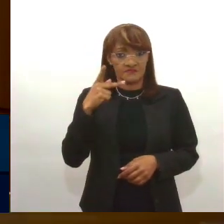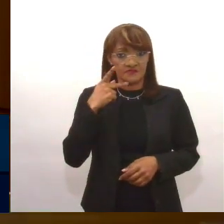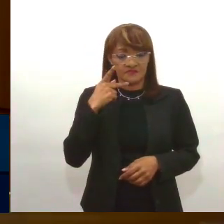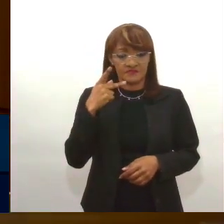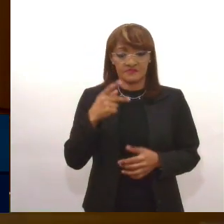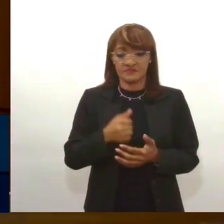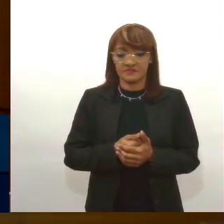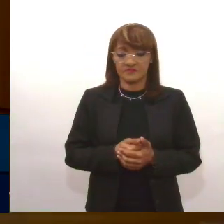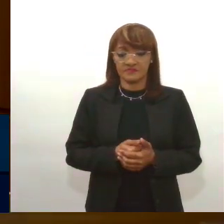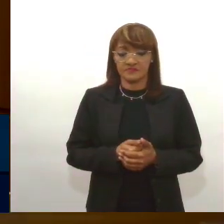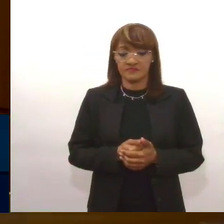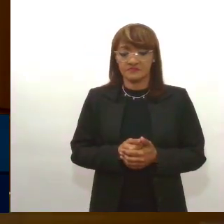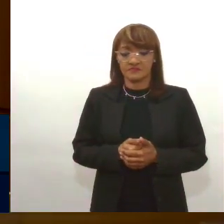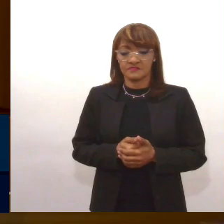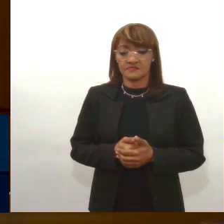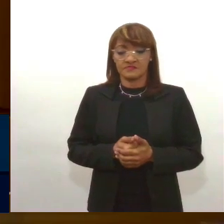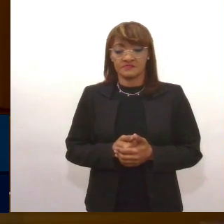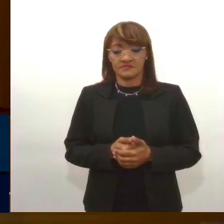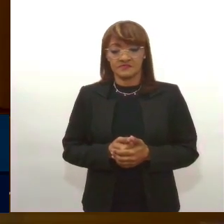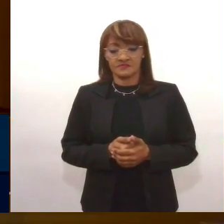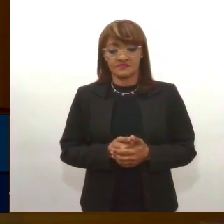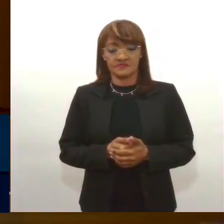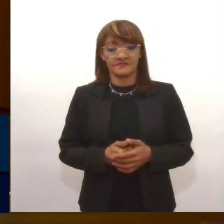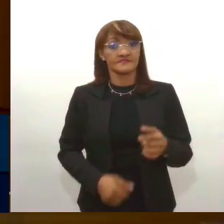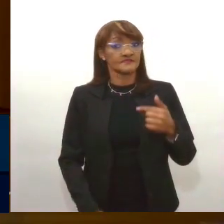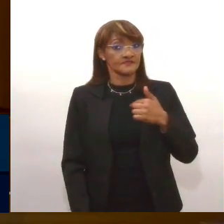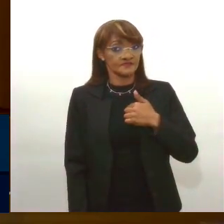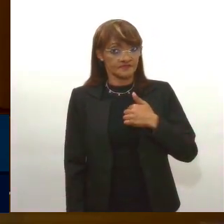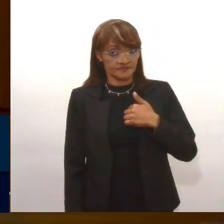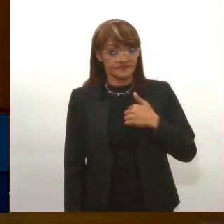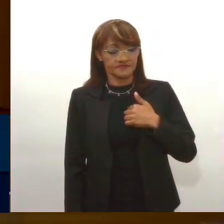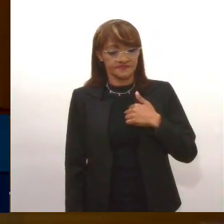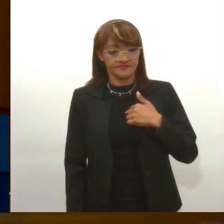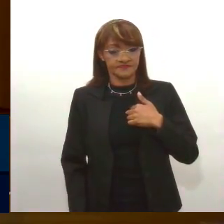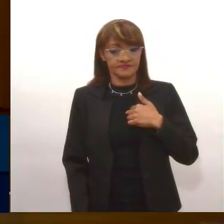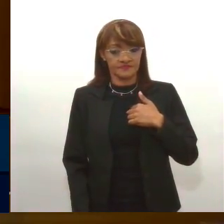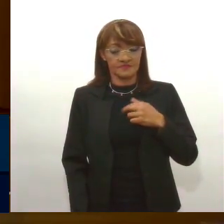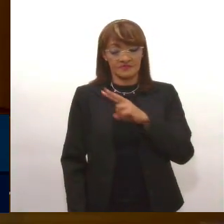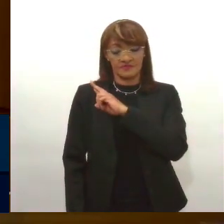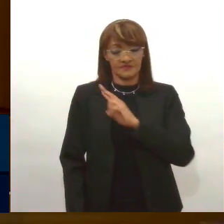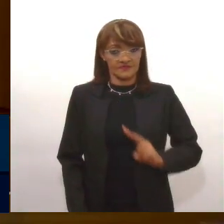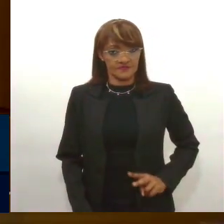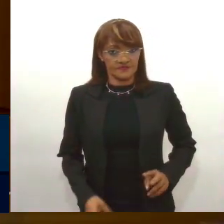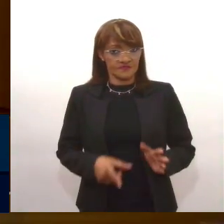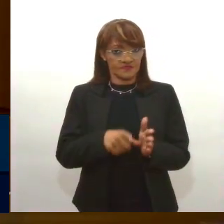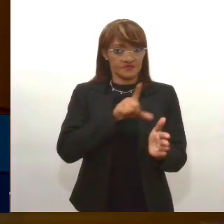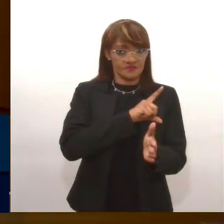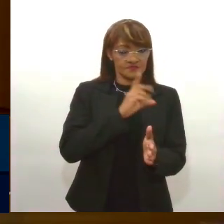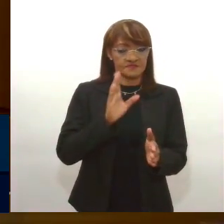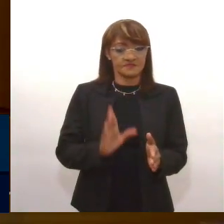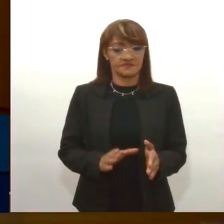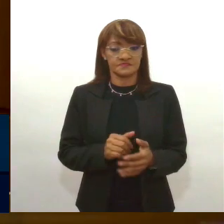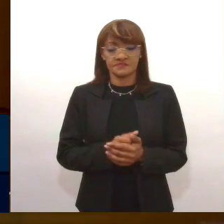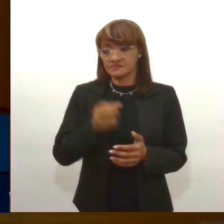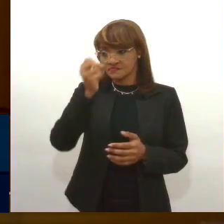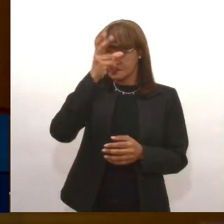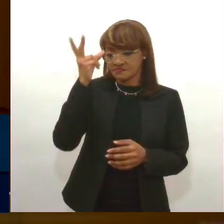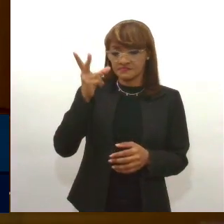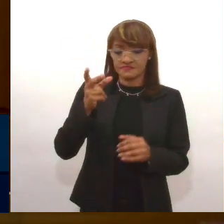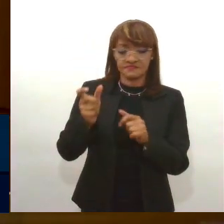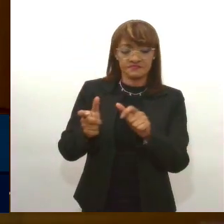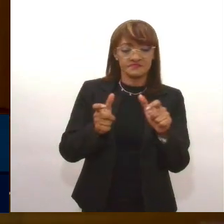era vereadora a prefeitura né Como já disse transformou esses povoados em B com esses esse intuito